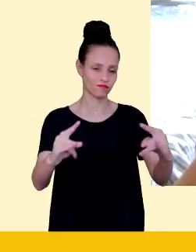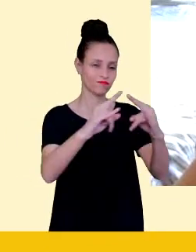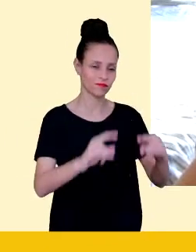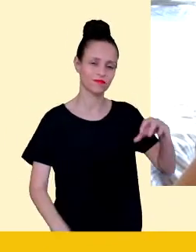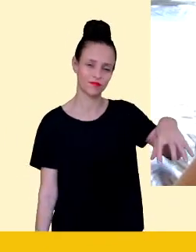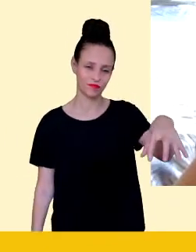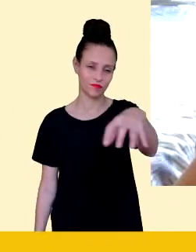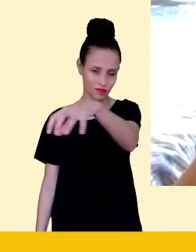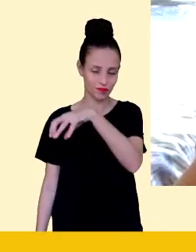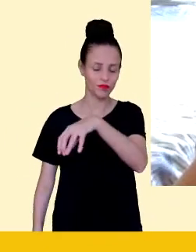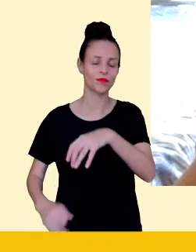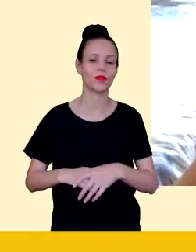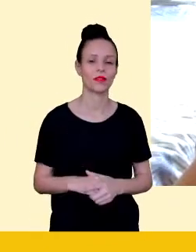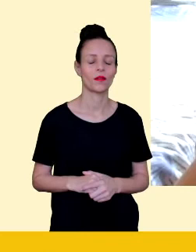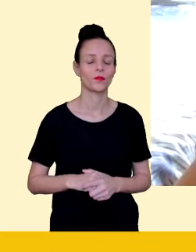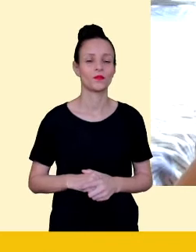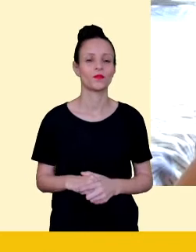aldeias.